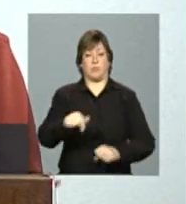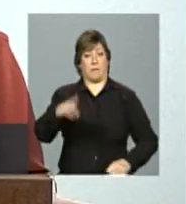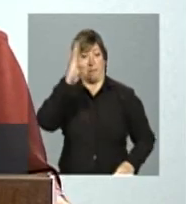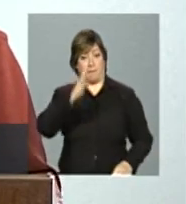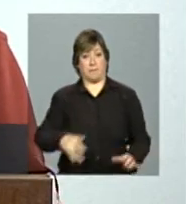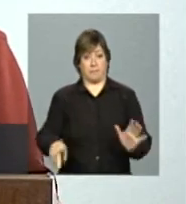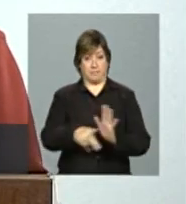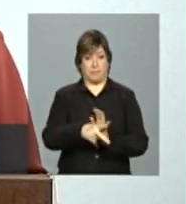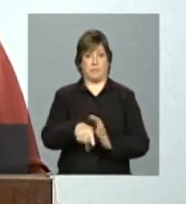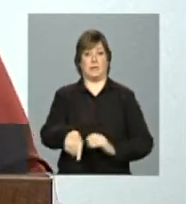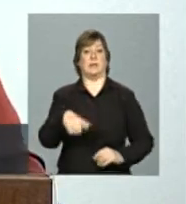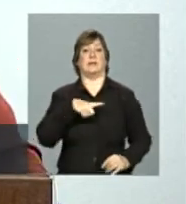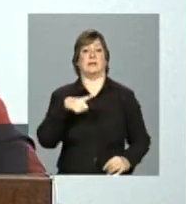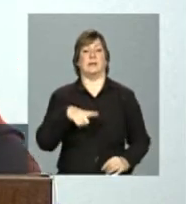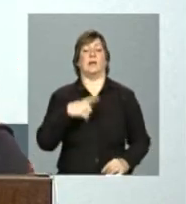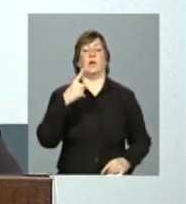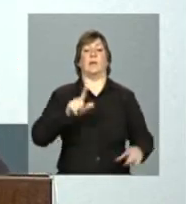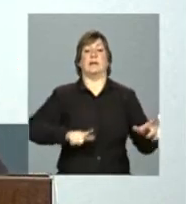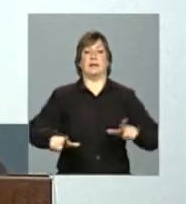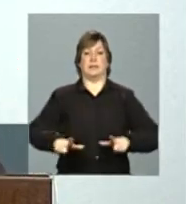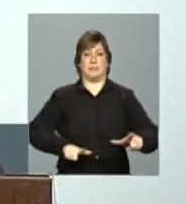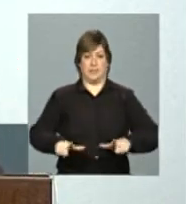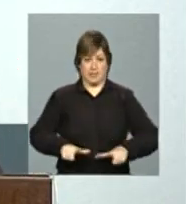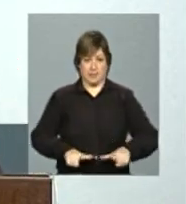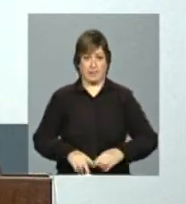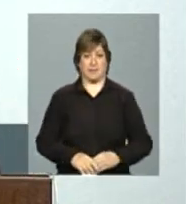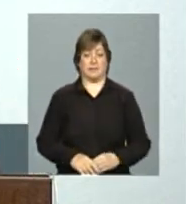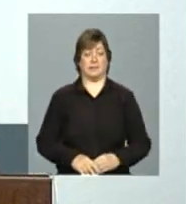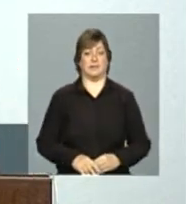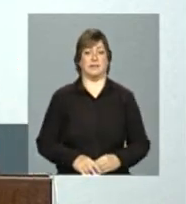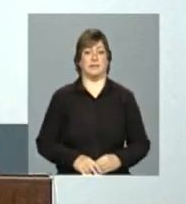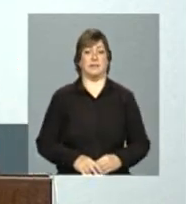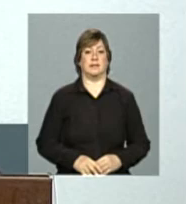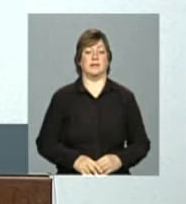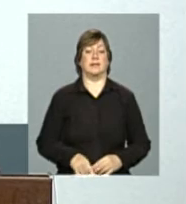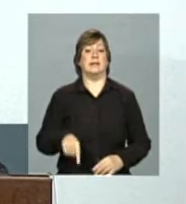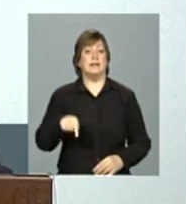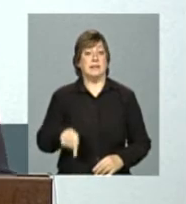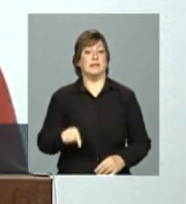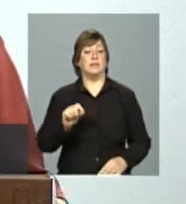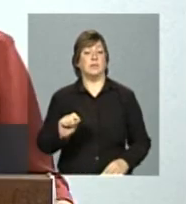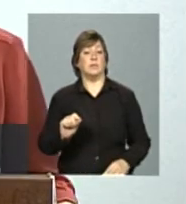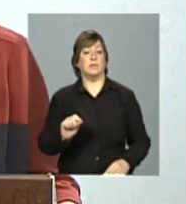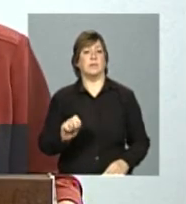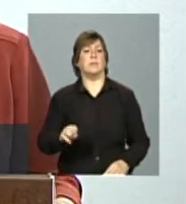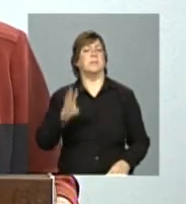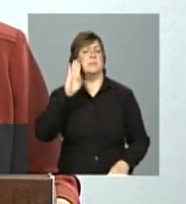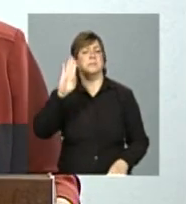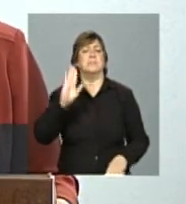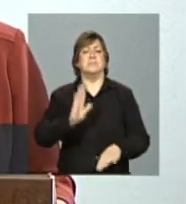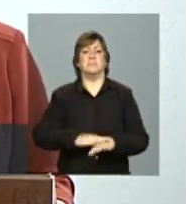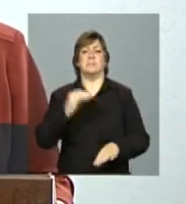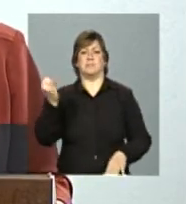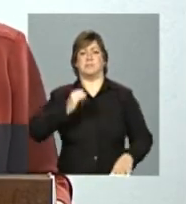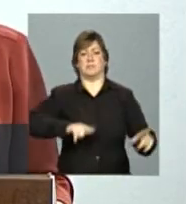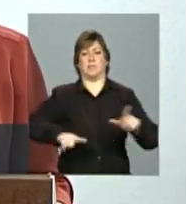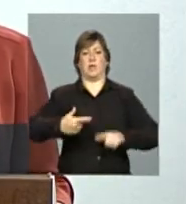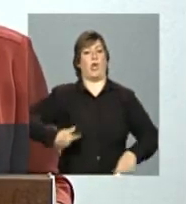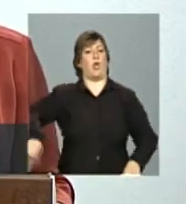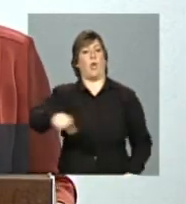eu falo aqui de uma tarefa que tem de ser a tarefa mais importante dos nossos